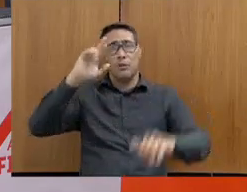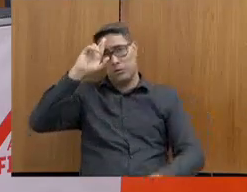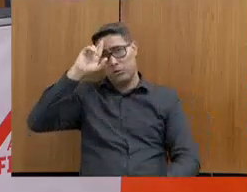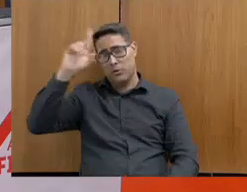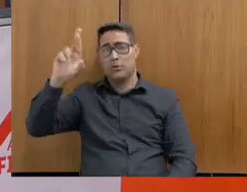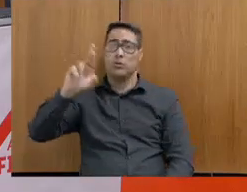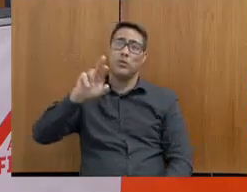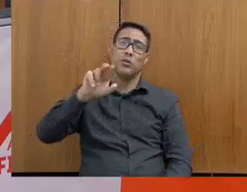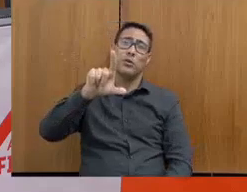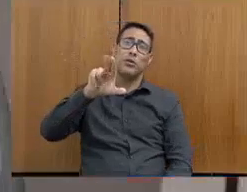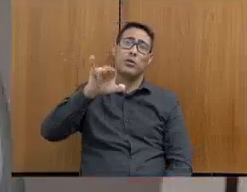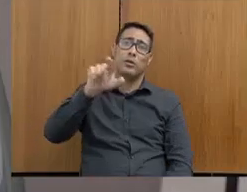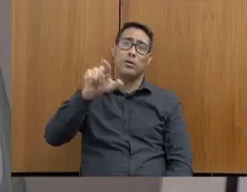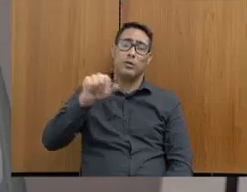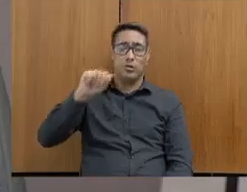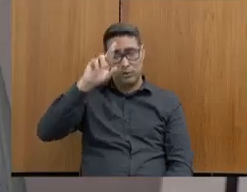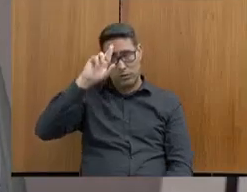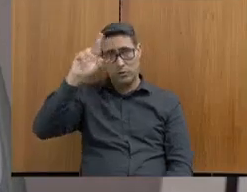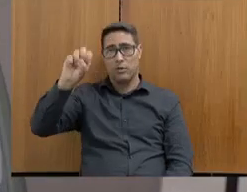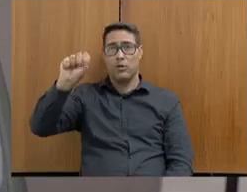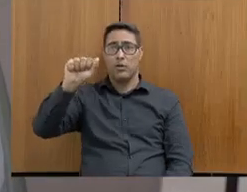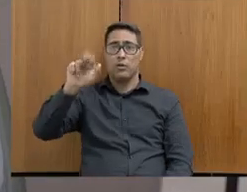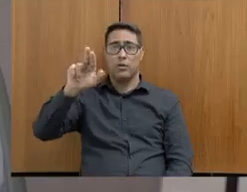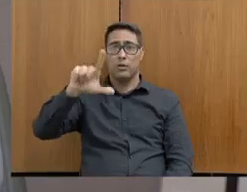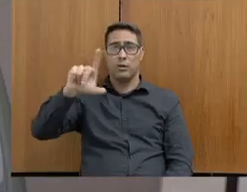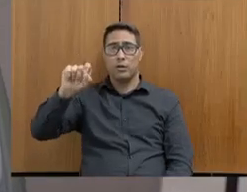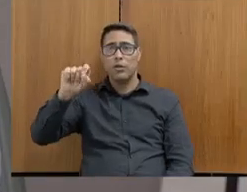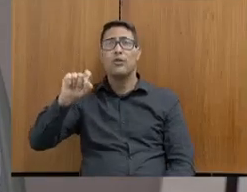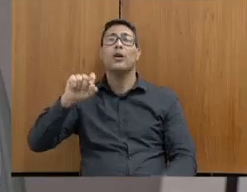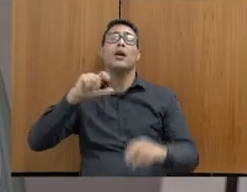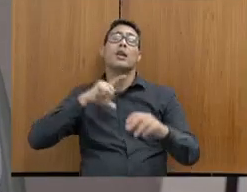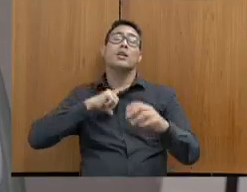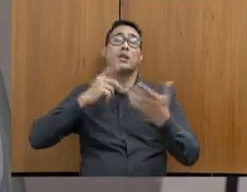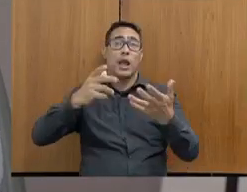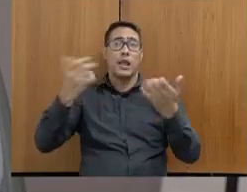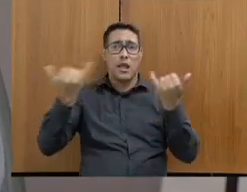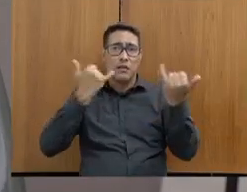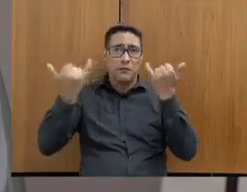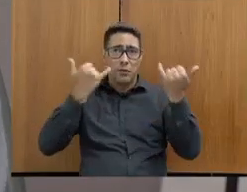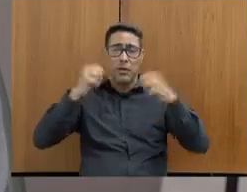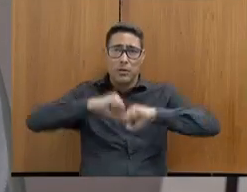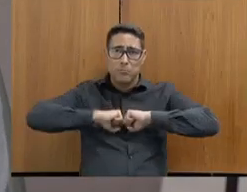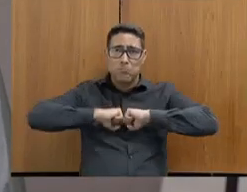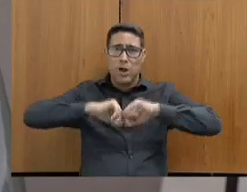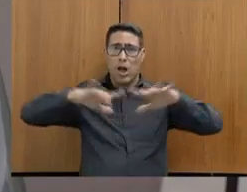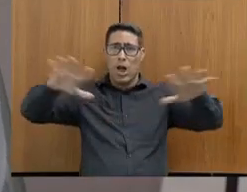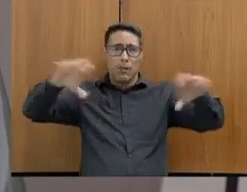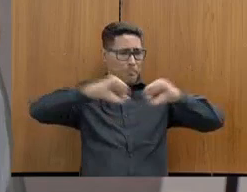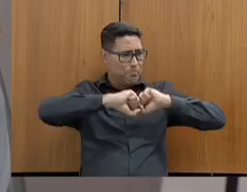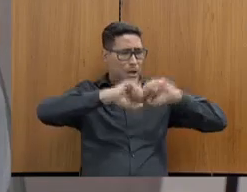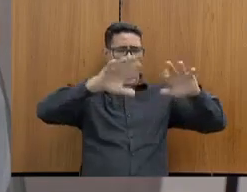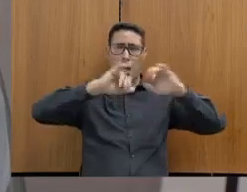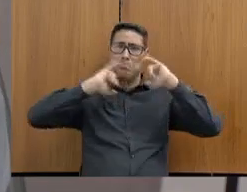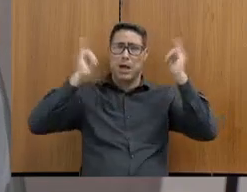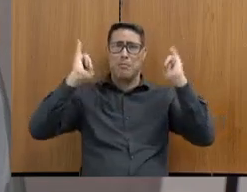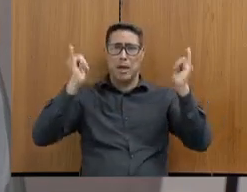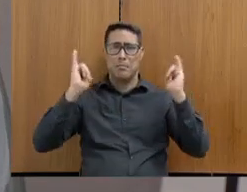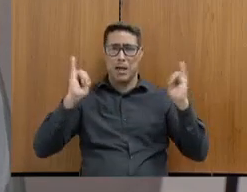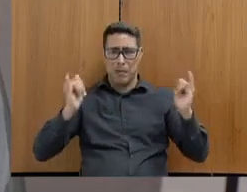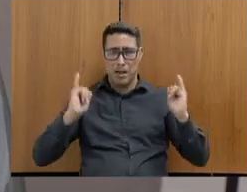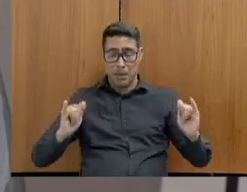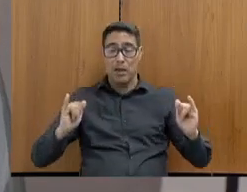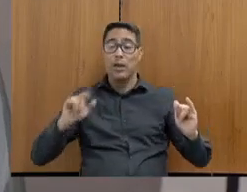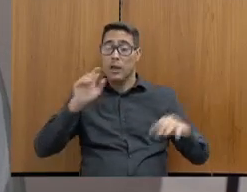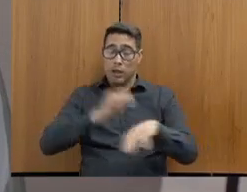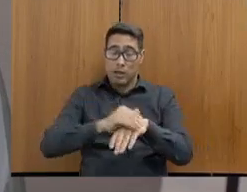Saulo é para termos é realmente essa informação cada vez mais disseminada e que o nosso servidor ele também